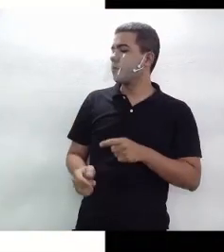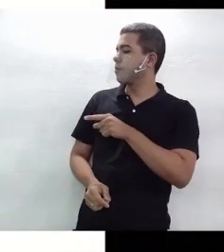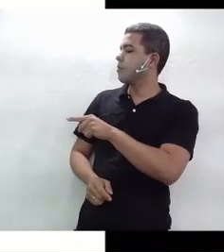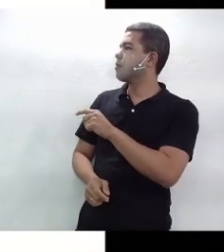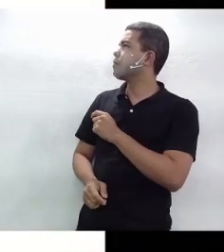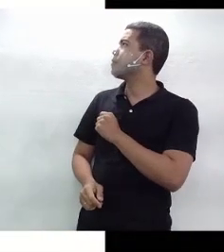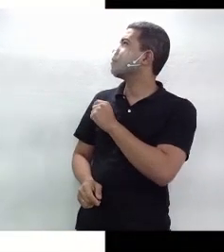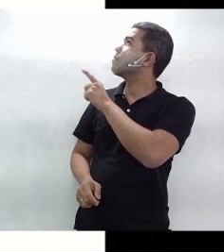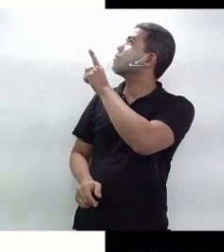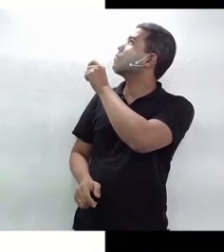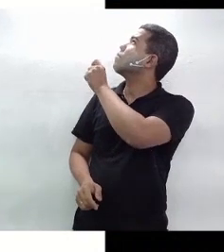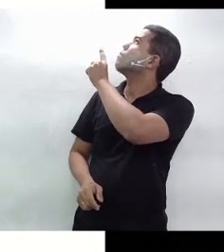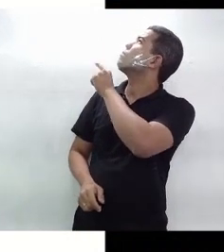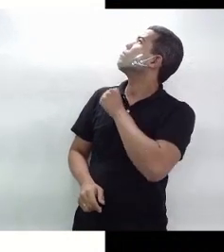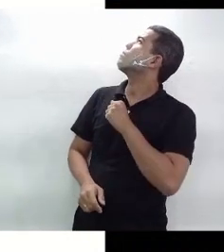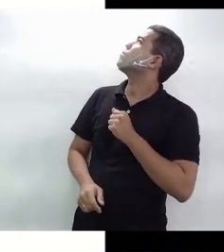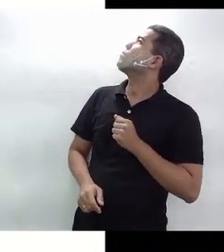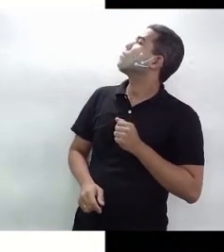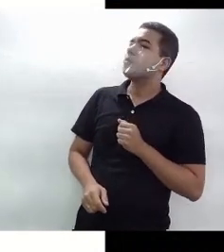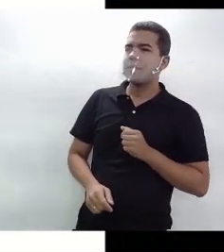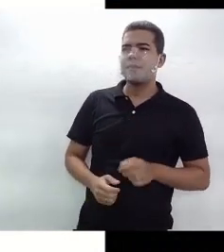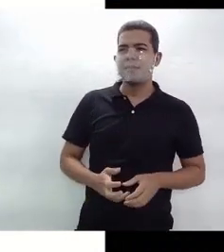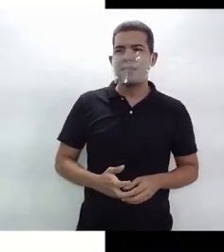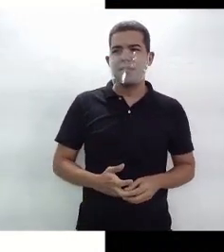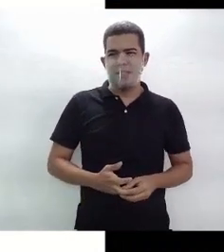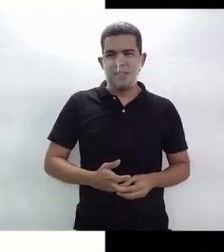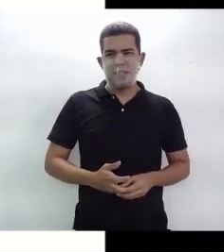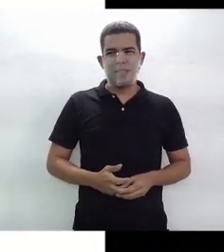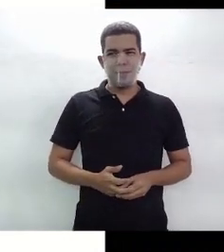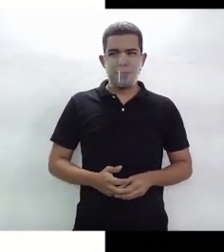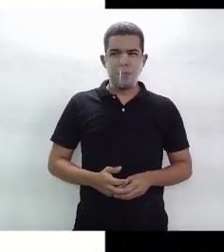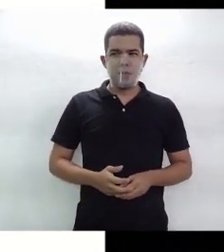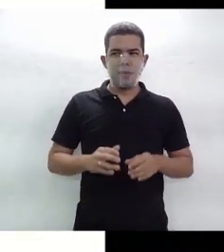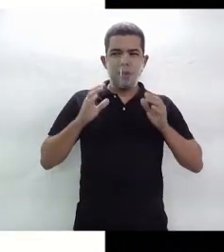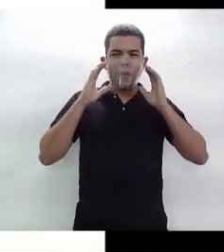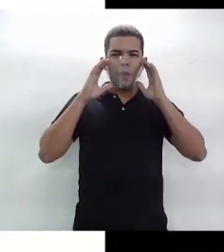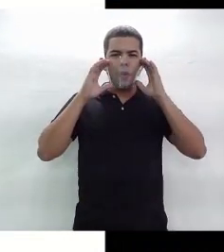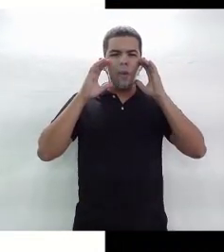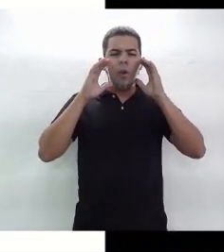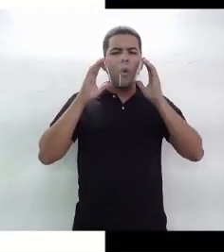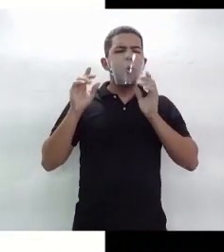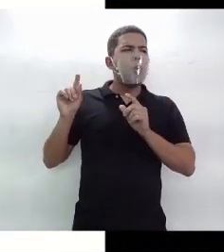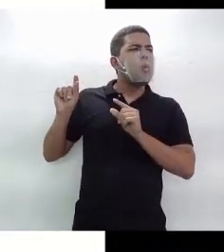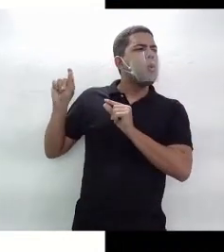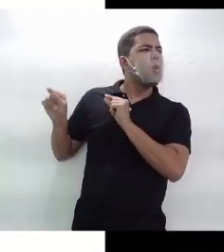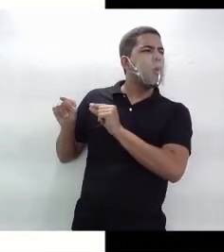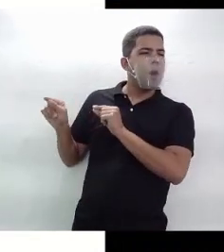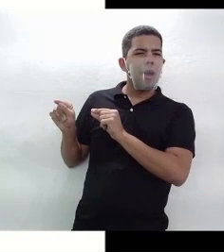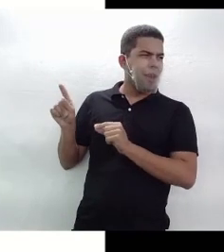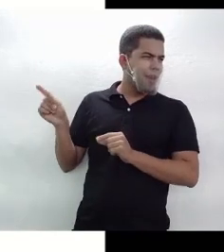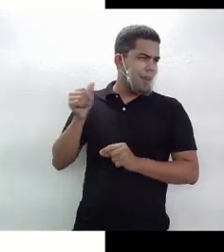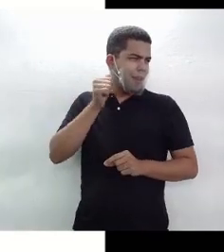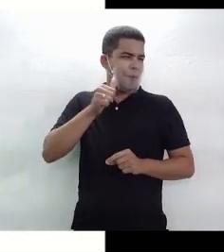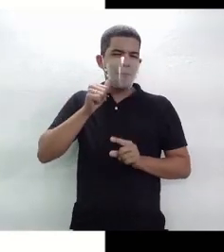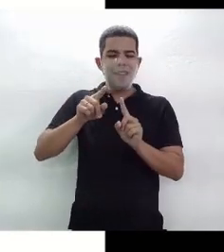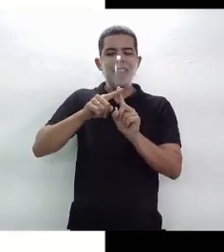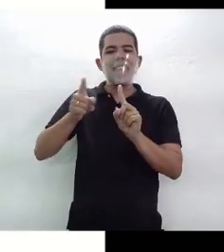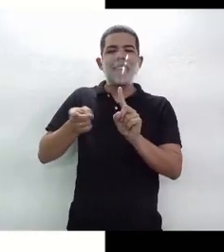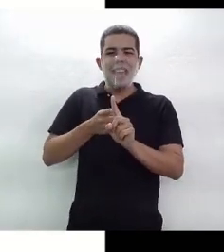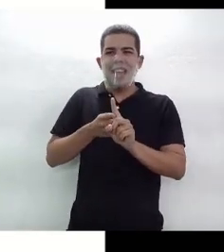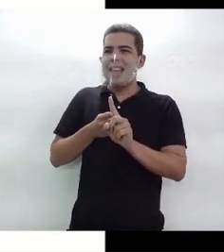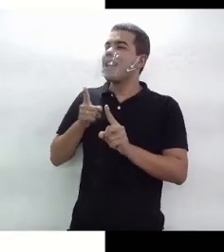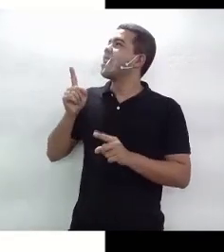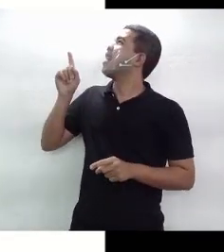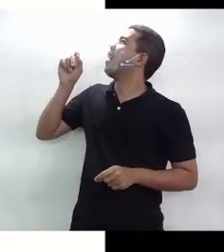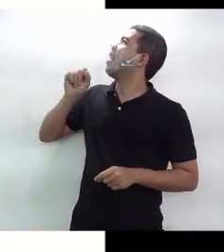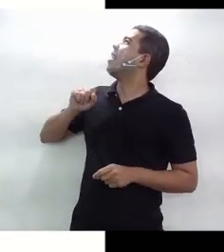tela, eu ainda não sei. E aí, nessa tela, você consegue ver aí uma buchudinha ali no cantinho. Lá no cantinho,